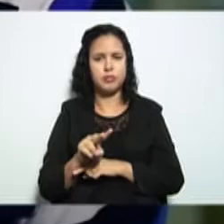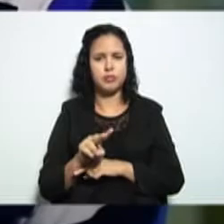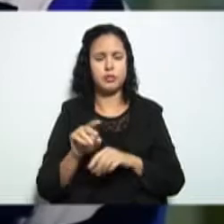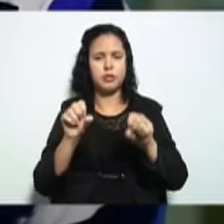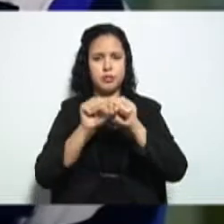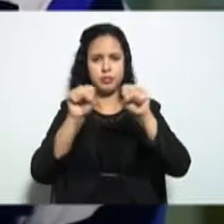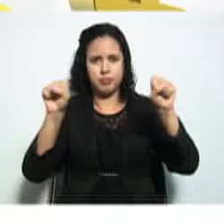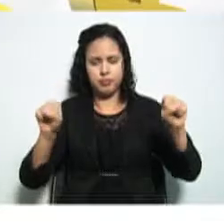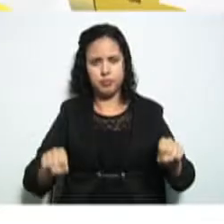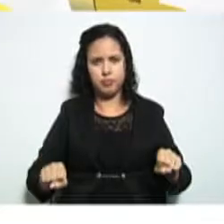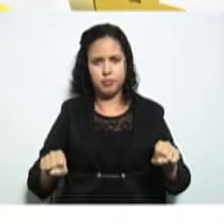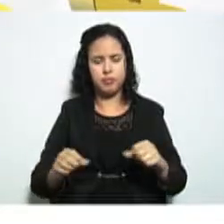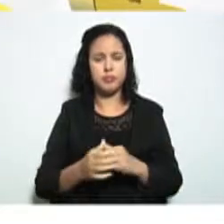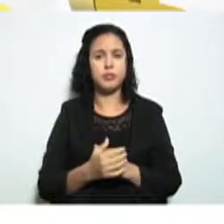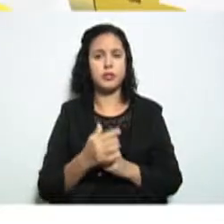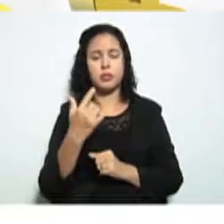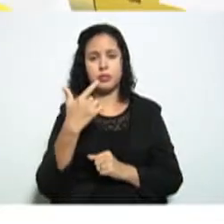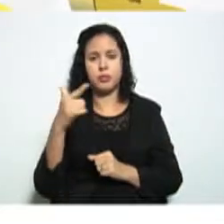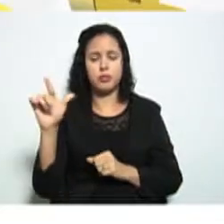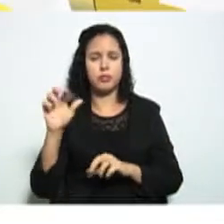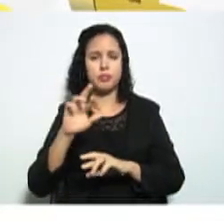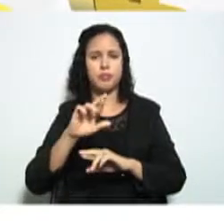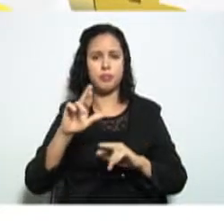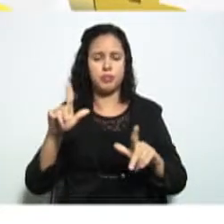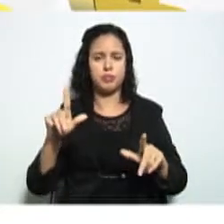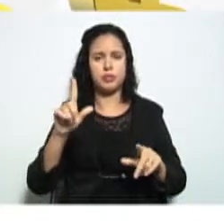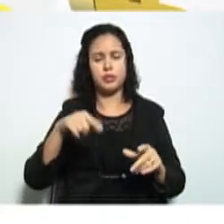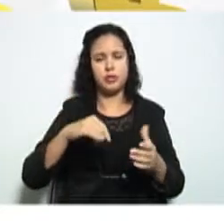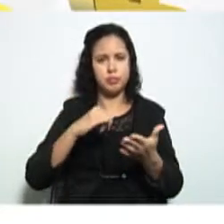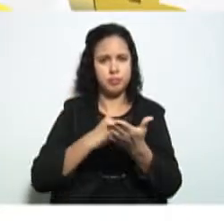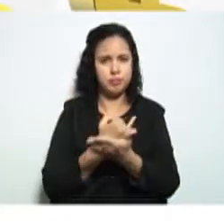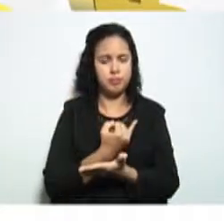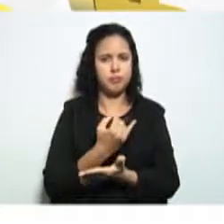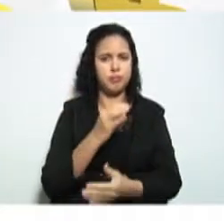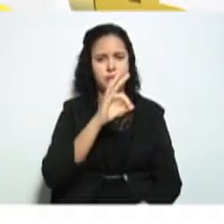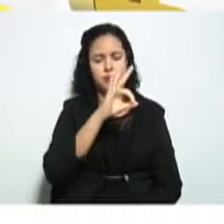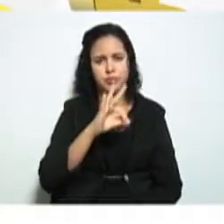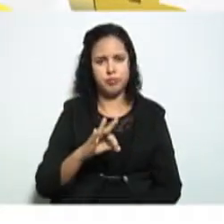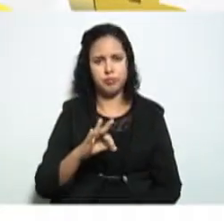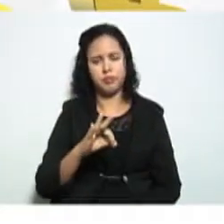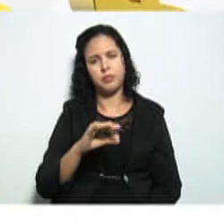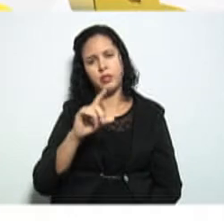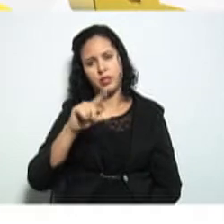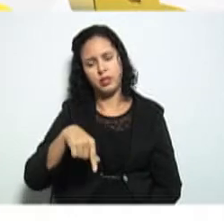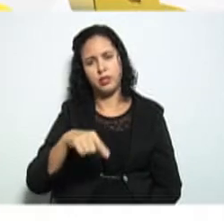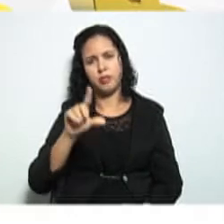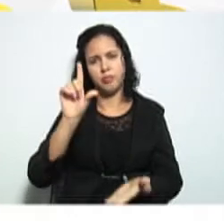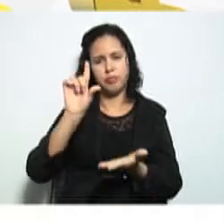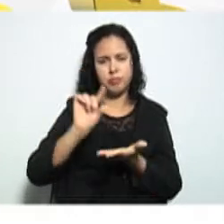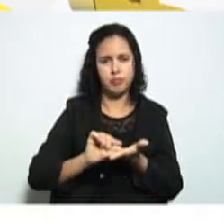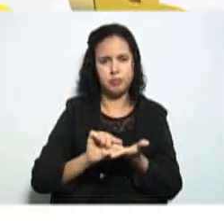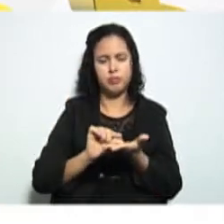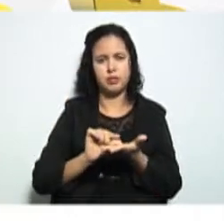sistema cooperativo. Outra diferença está na taxa de juros. É bem menor que nos bancos convencionais. Isso porque